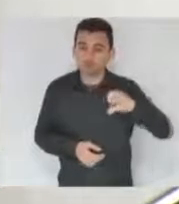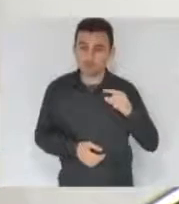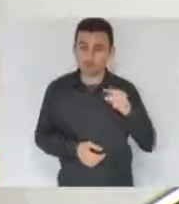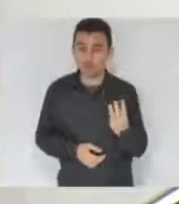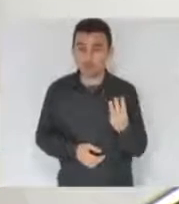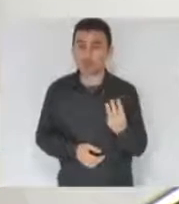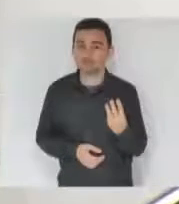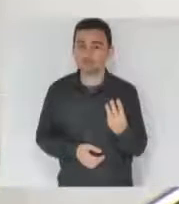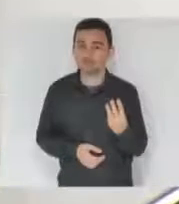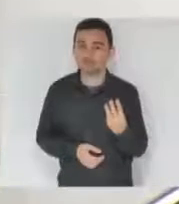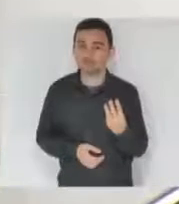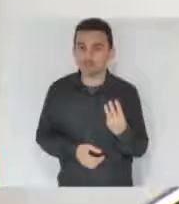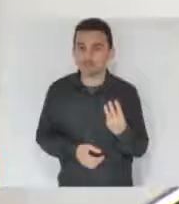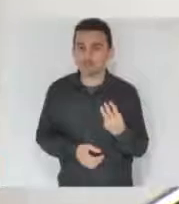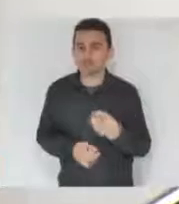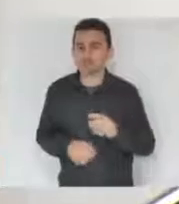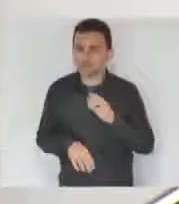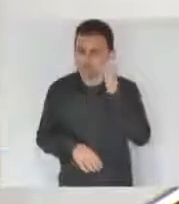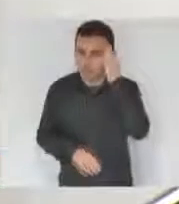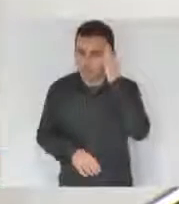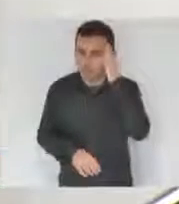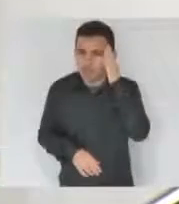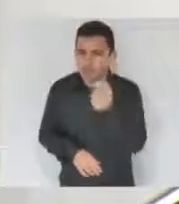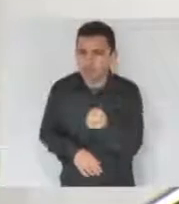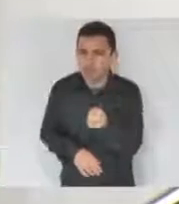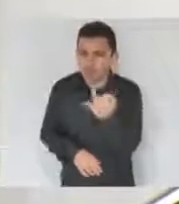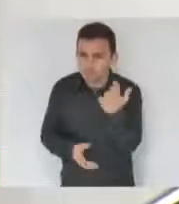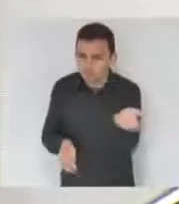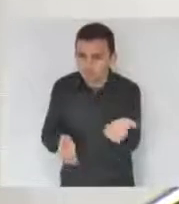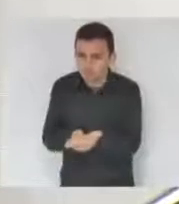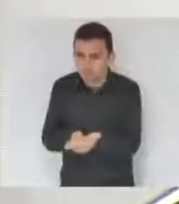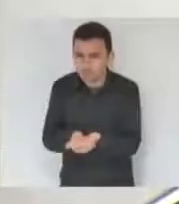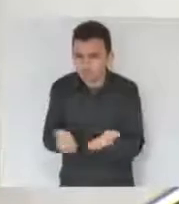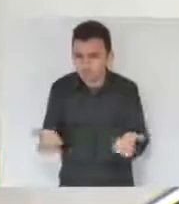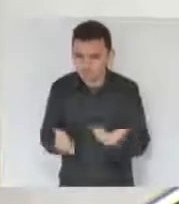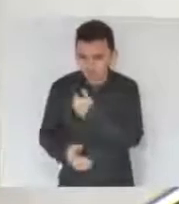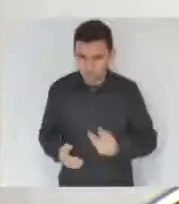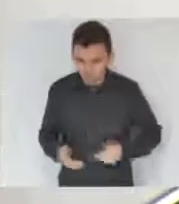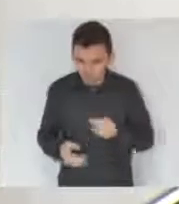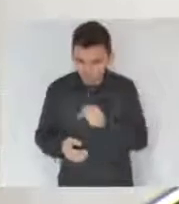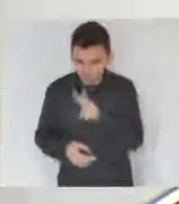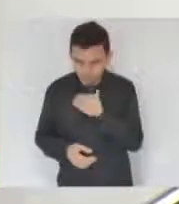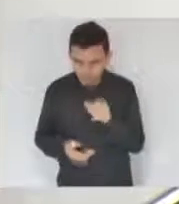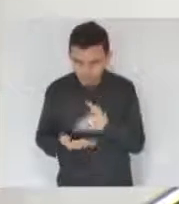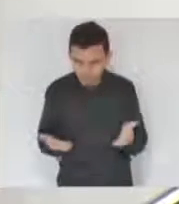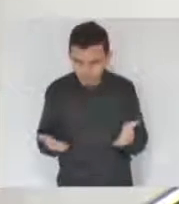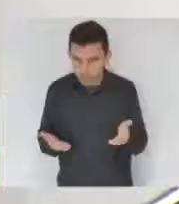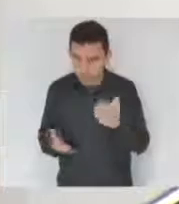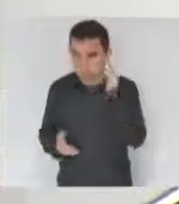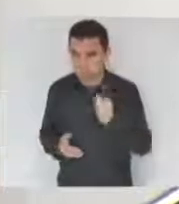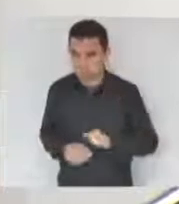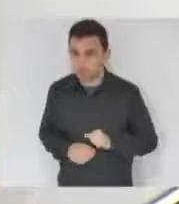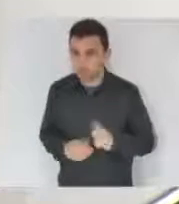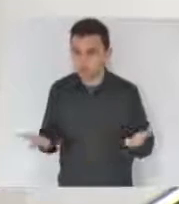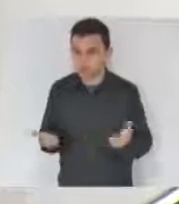1993. Sabe quanto é a ação judicial que o Estado vai perder? Só não se sabe o valor, mas o valor hoje em